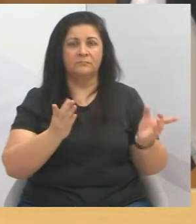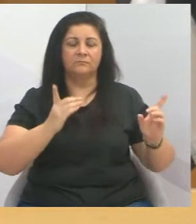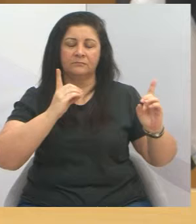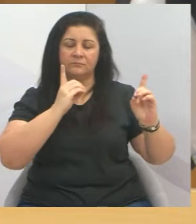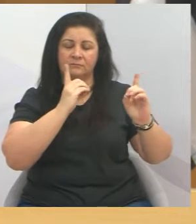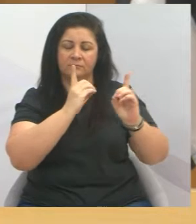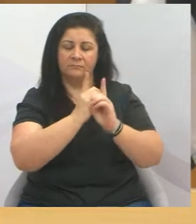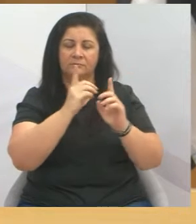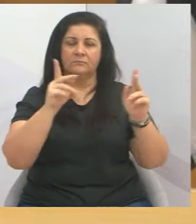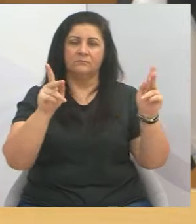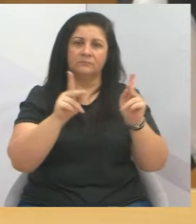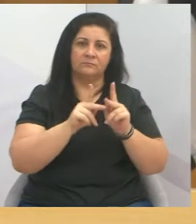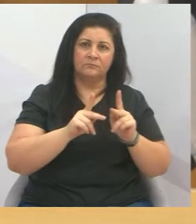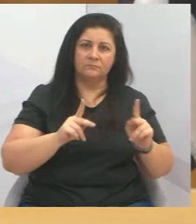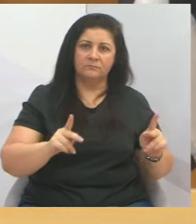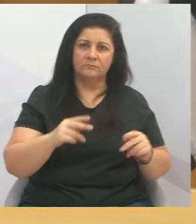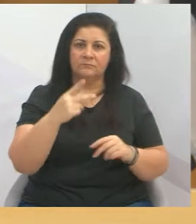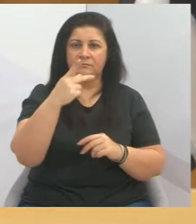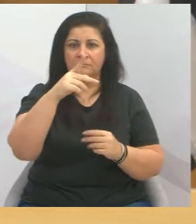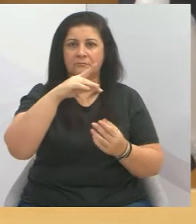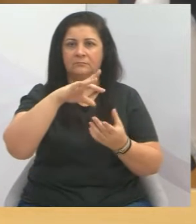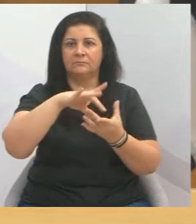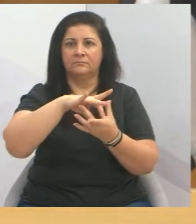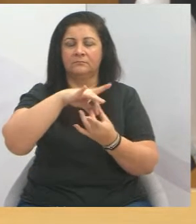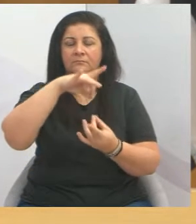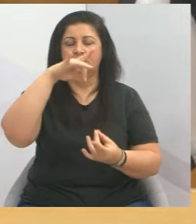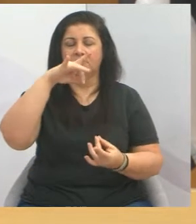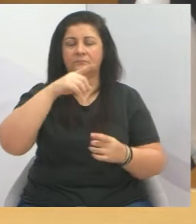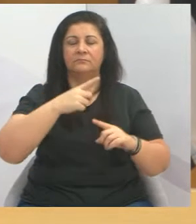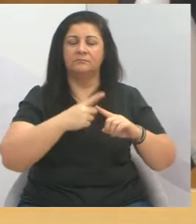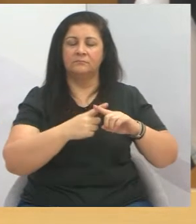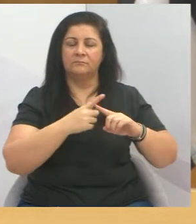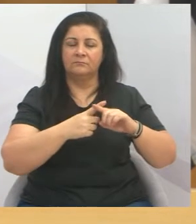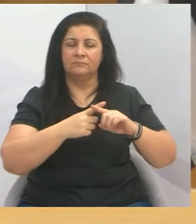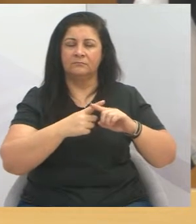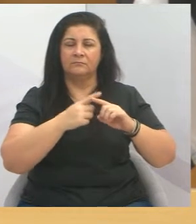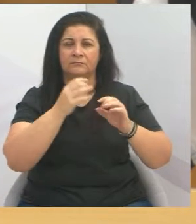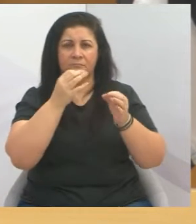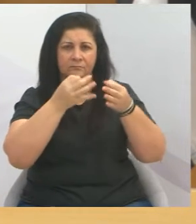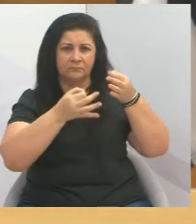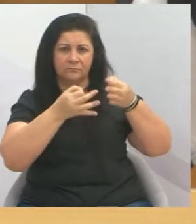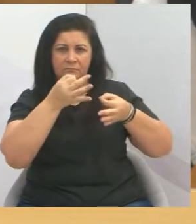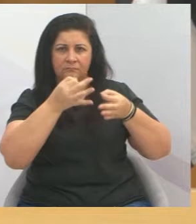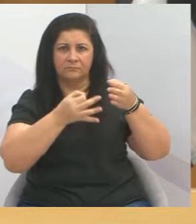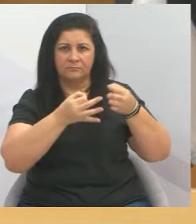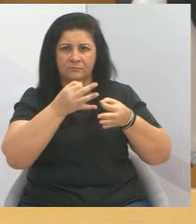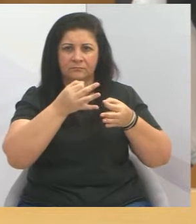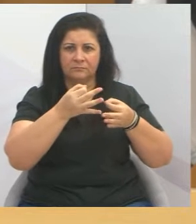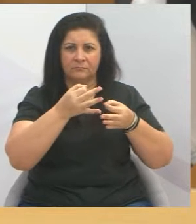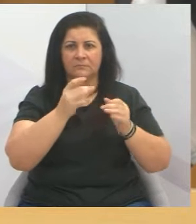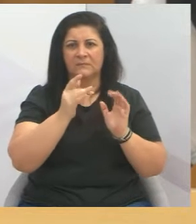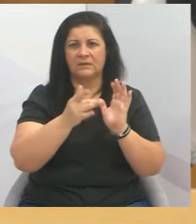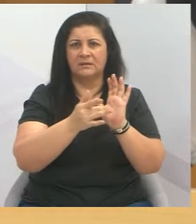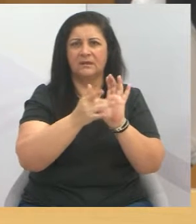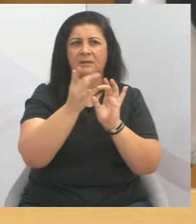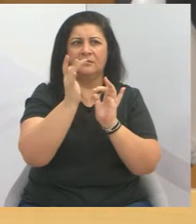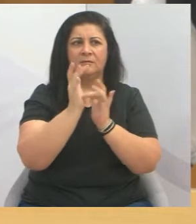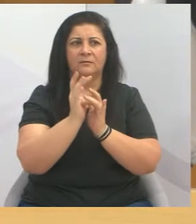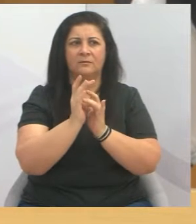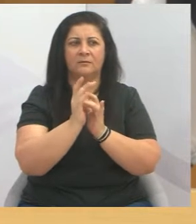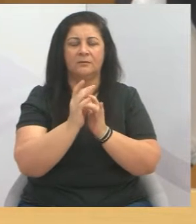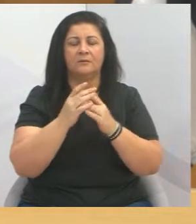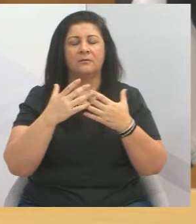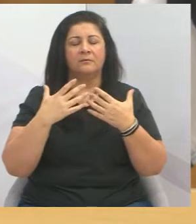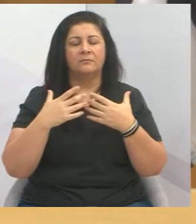descanso para as suas almas pois o meu jugo é suave eo meu fardo é